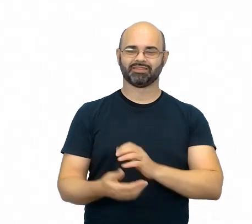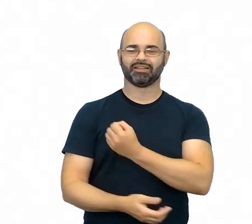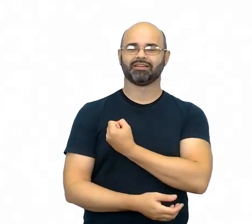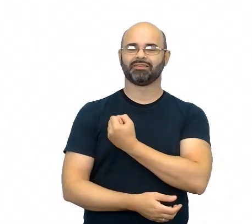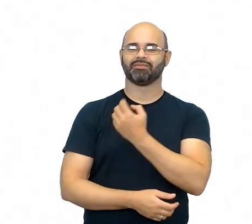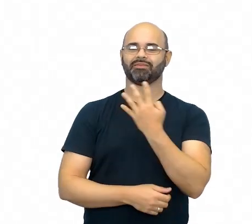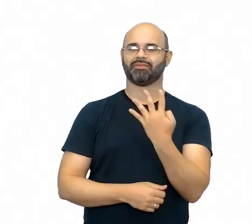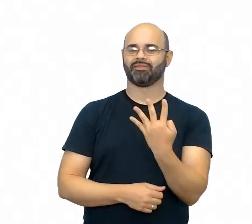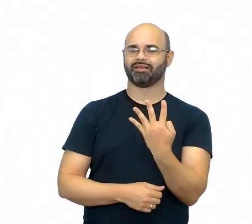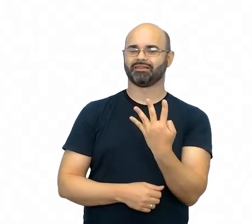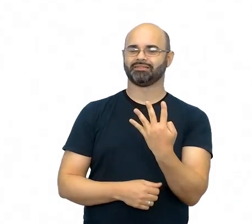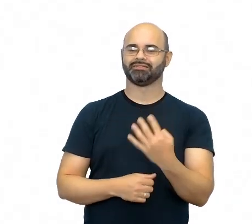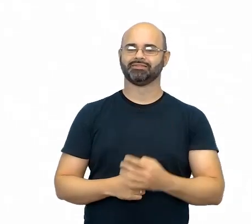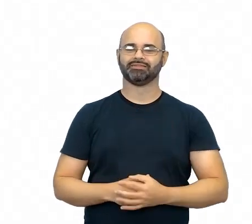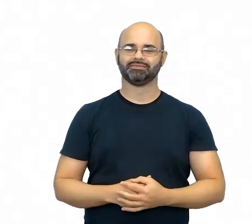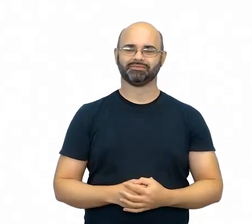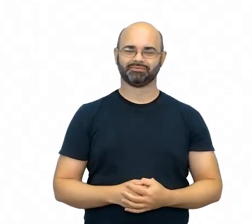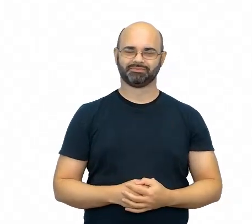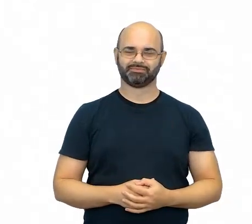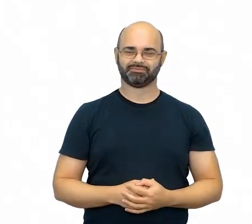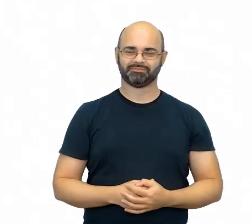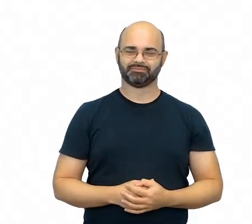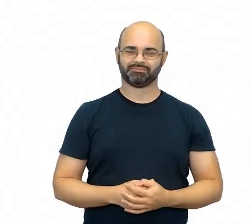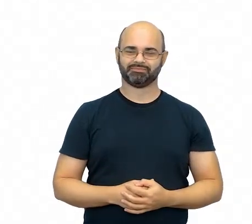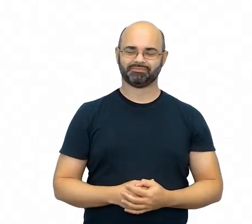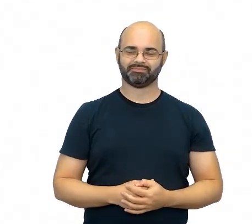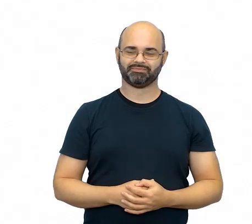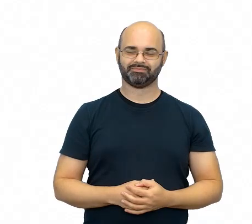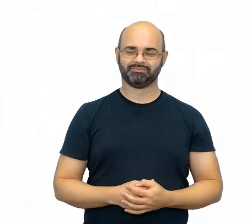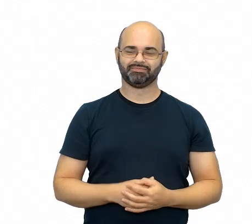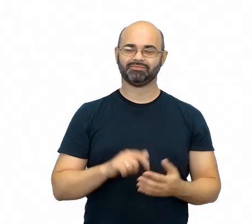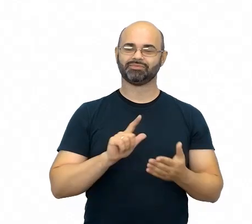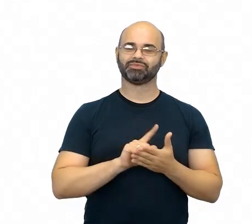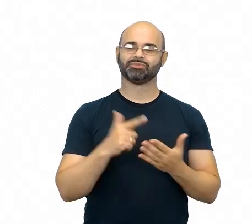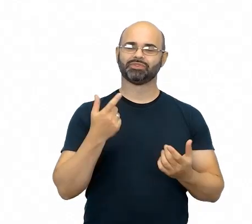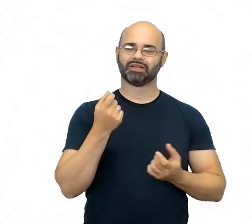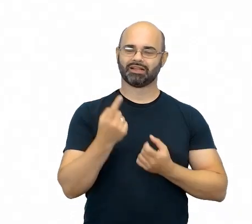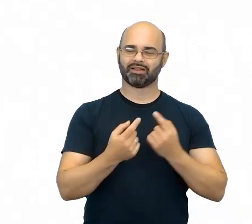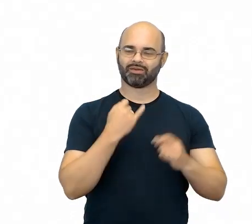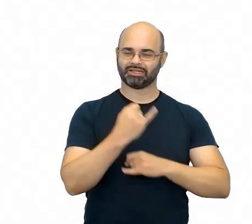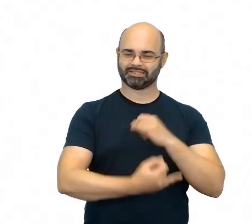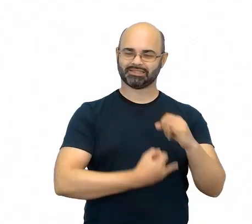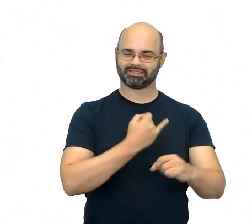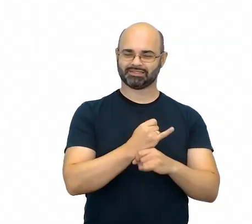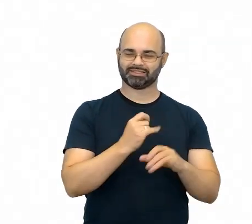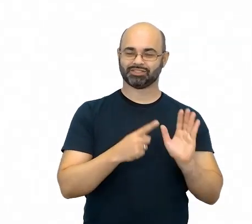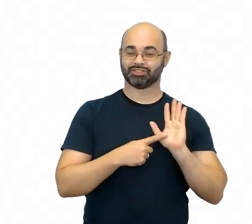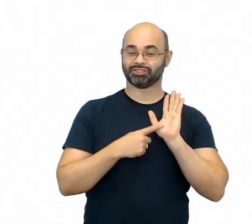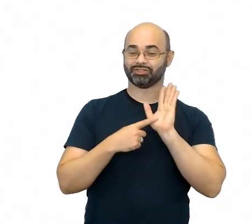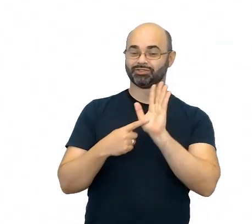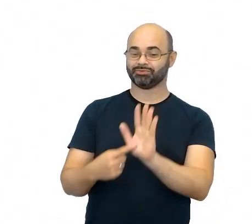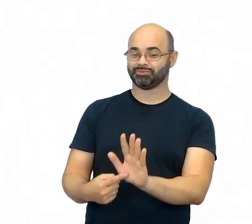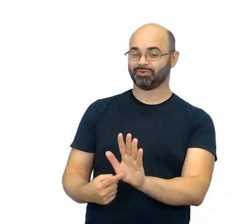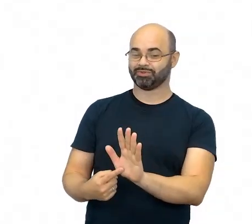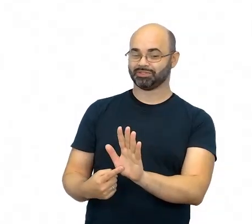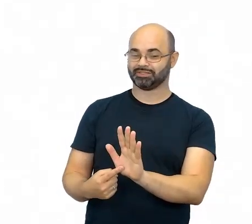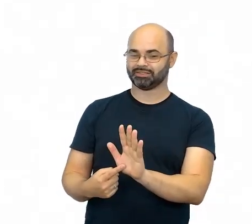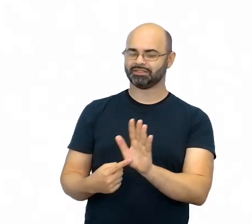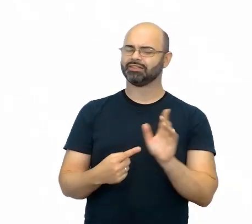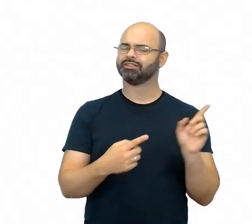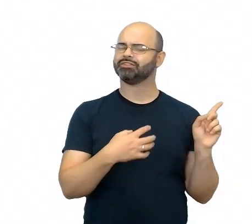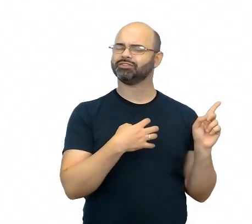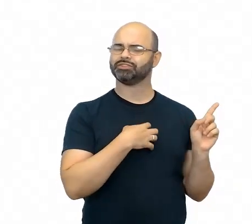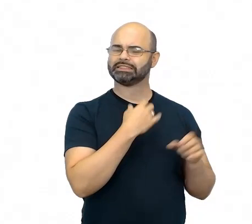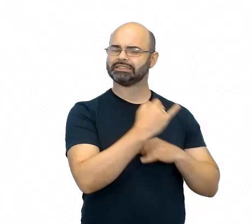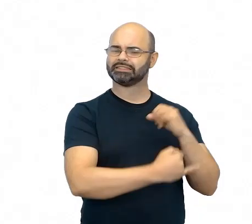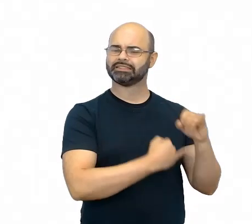4, explorar alguns jornais online para perceber como se organizam.